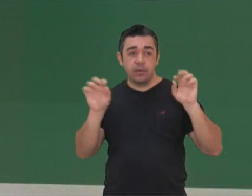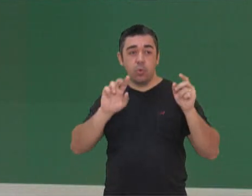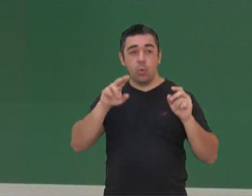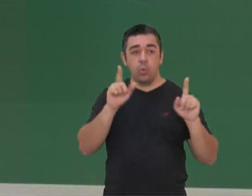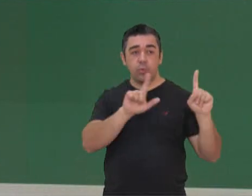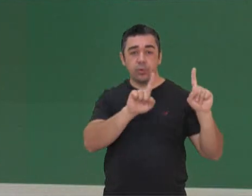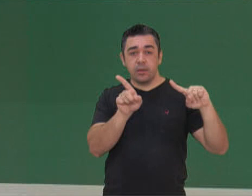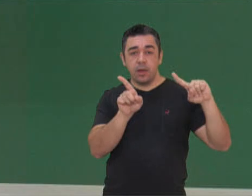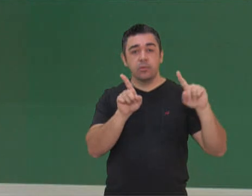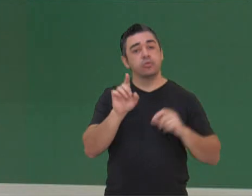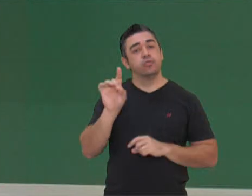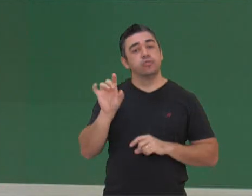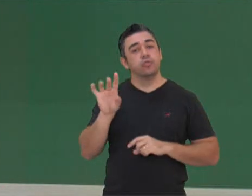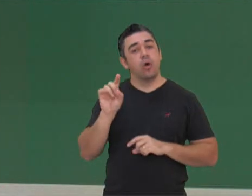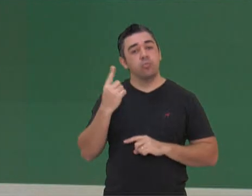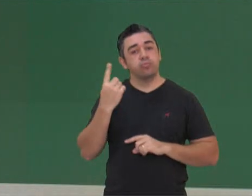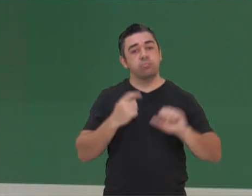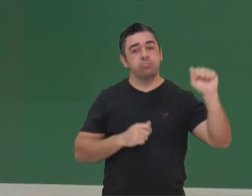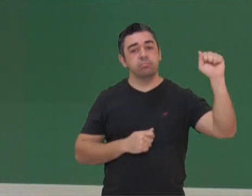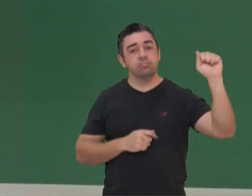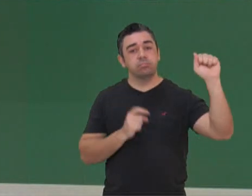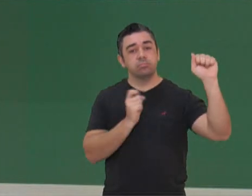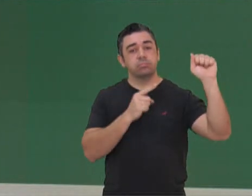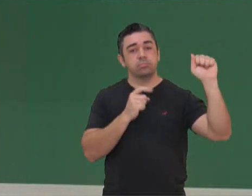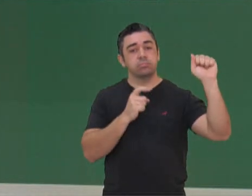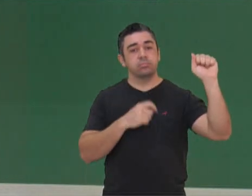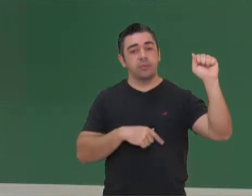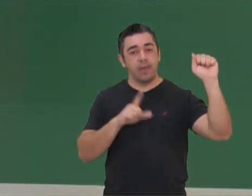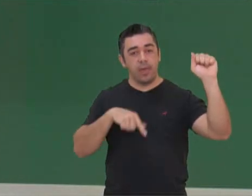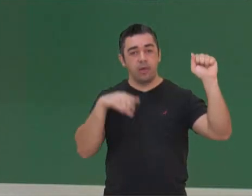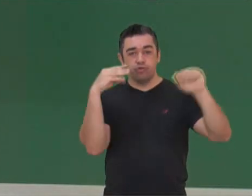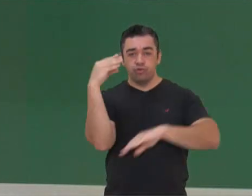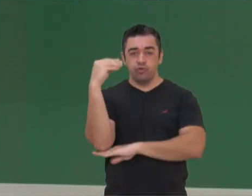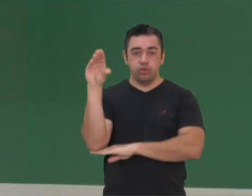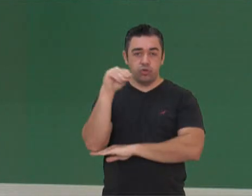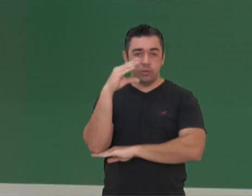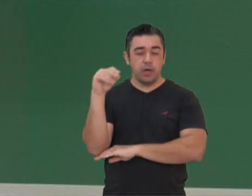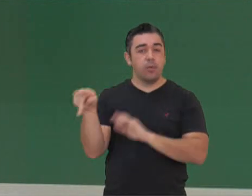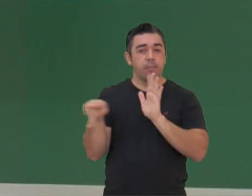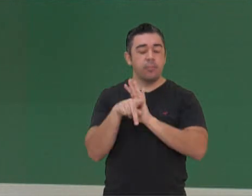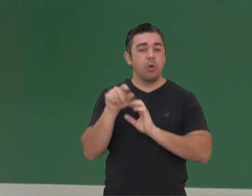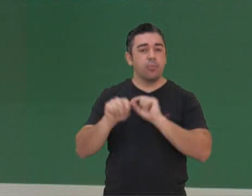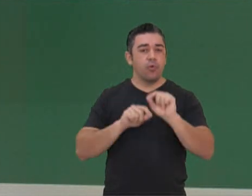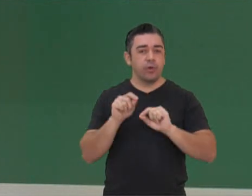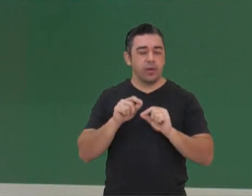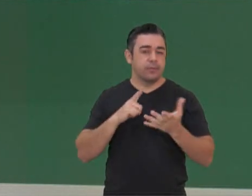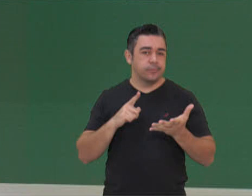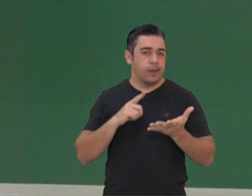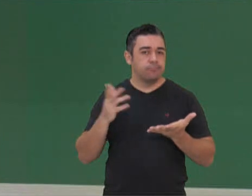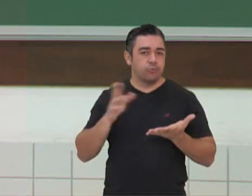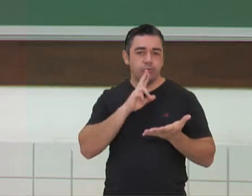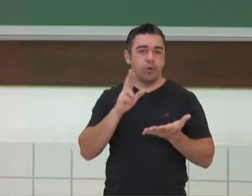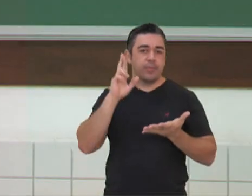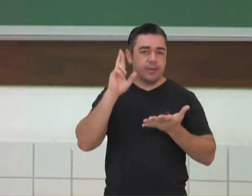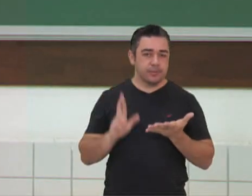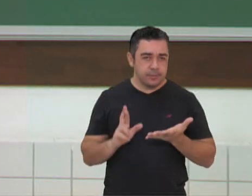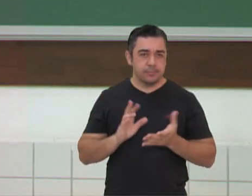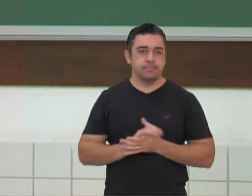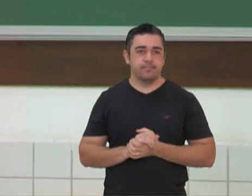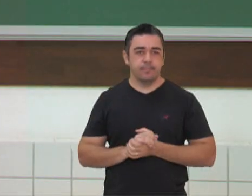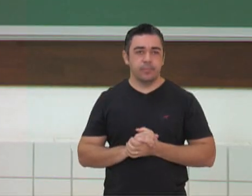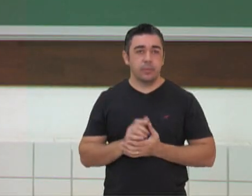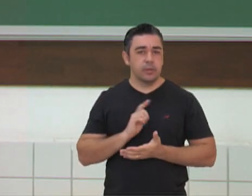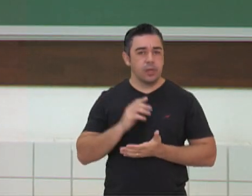destacado? O do Thanos, né? Então vejam, a espécie ali de dinossauro que homenageou o Thanos é que está escrito corretamente. E tem um monte de jeito, gente.